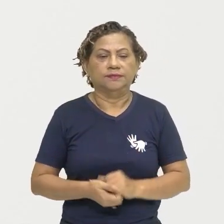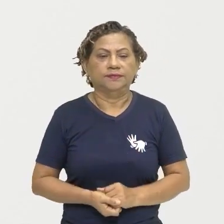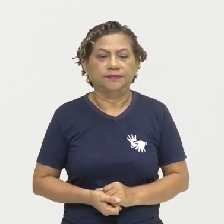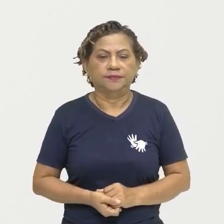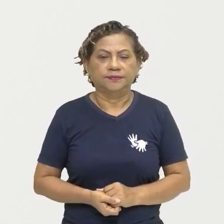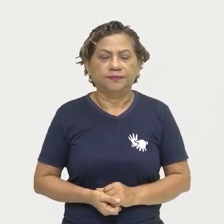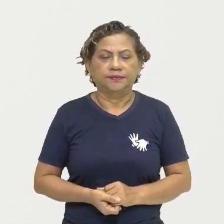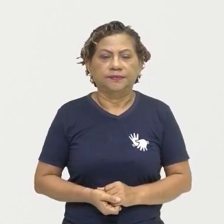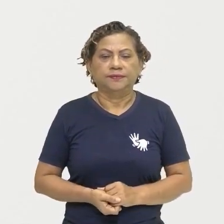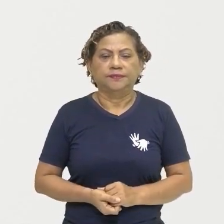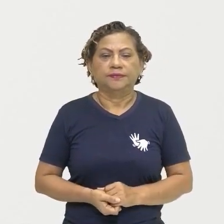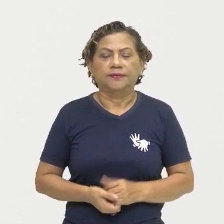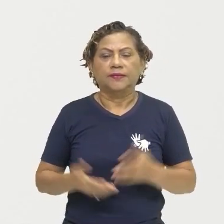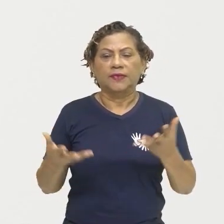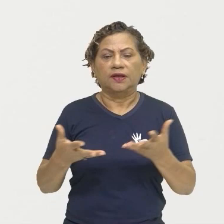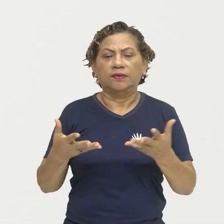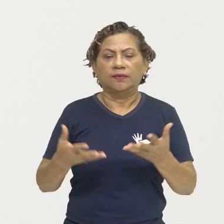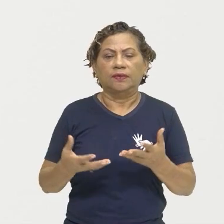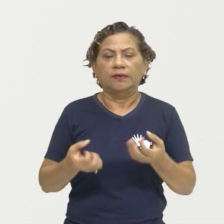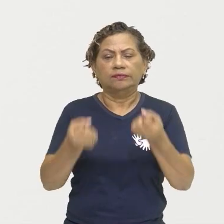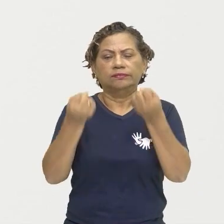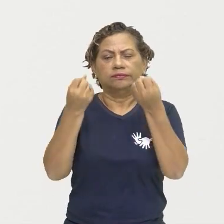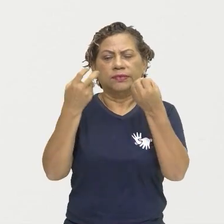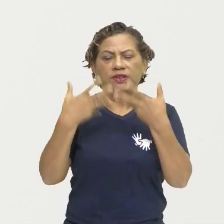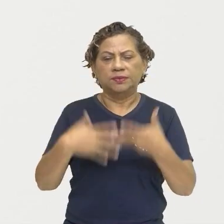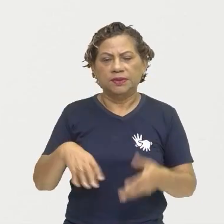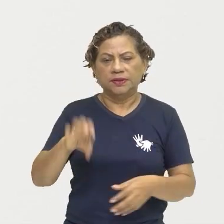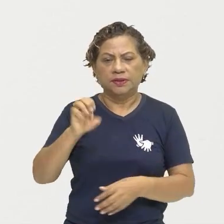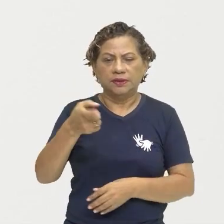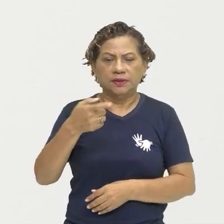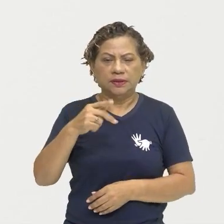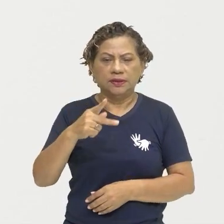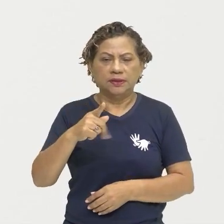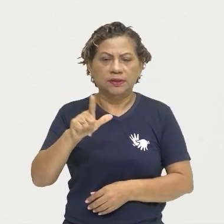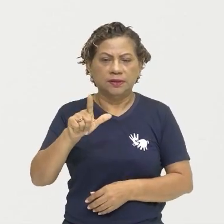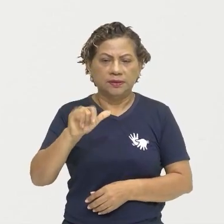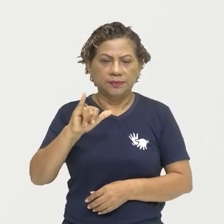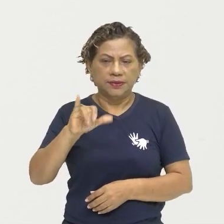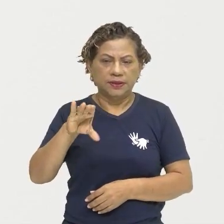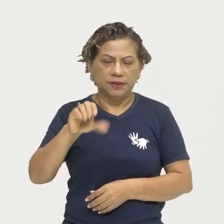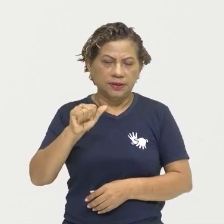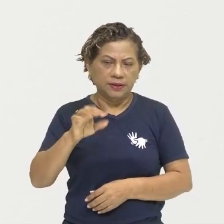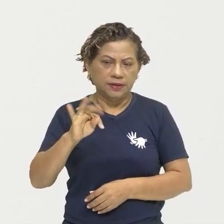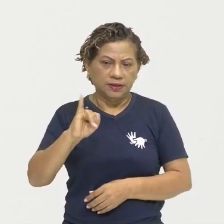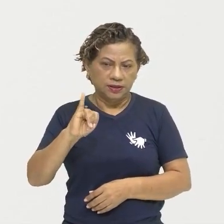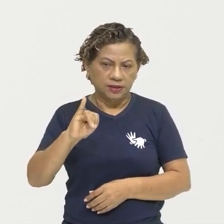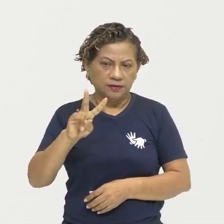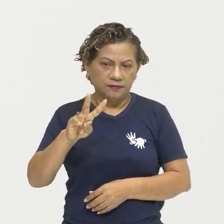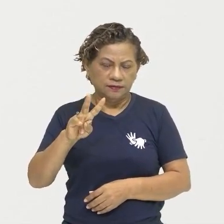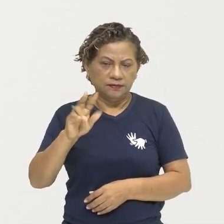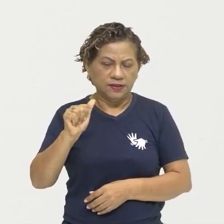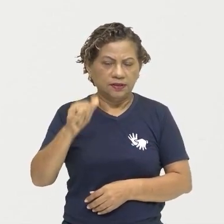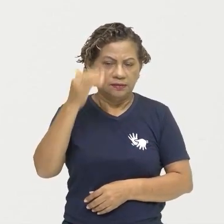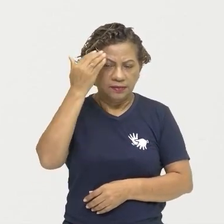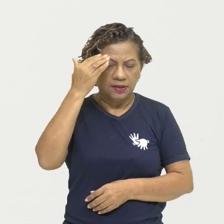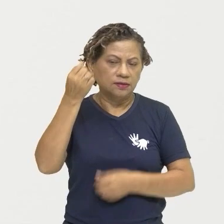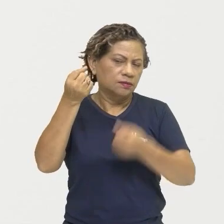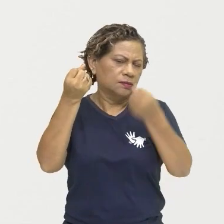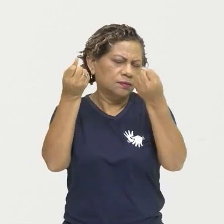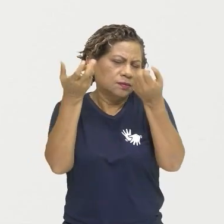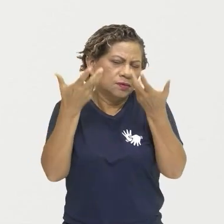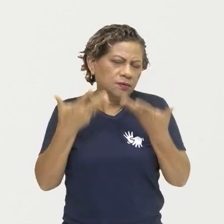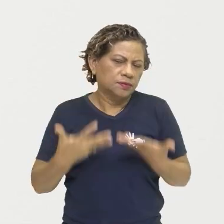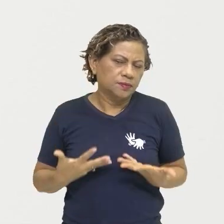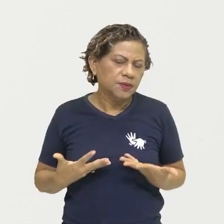Olha as explicativas. Inicia uma oração destinada a esclarecer, explicar, né? Esclarecer ou explicar o sentido